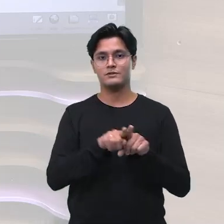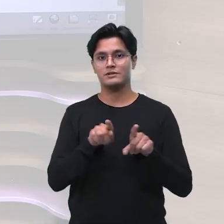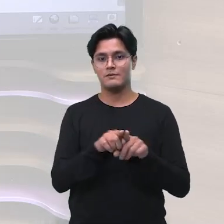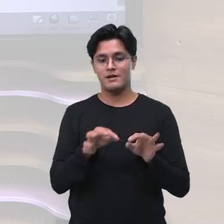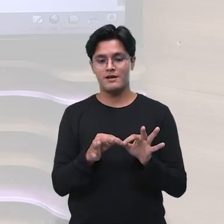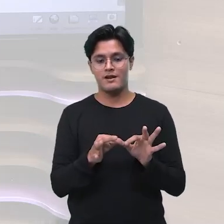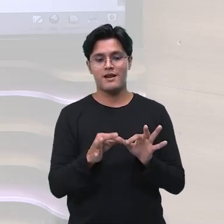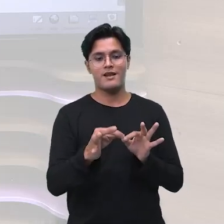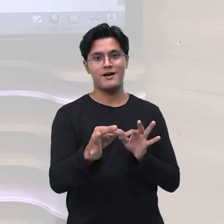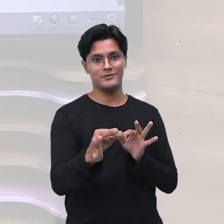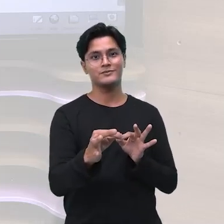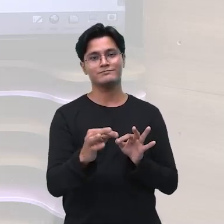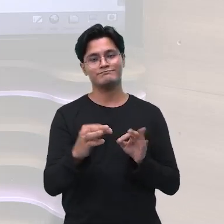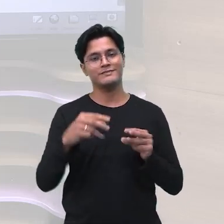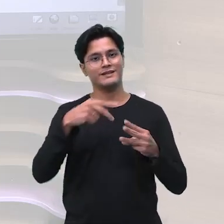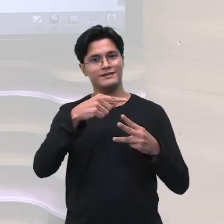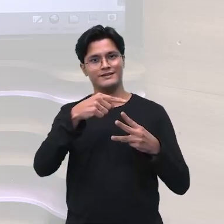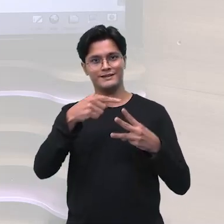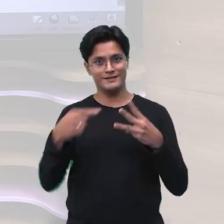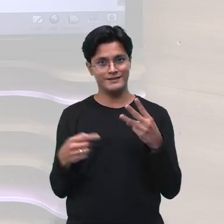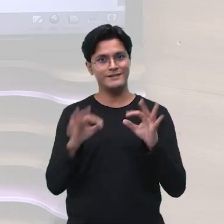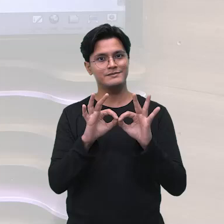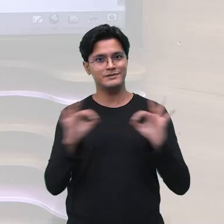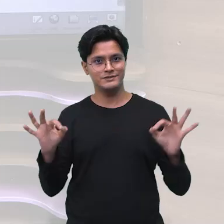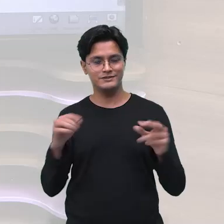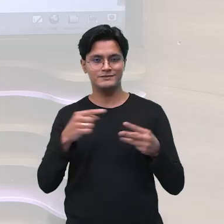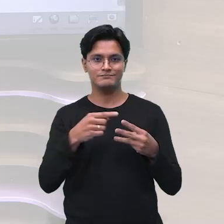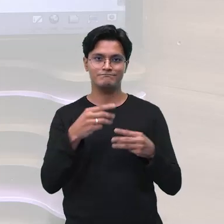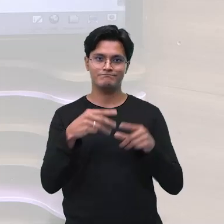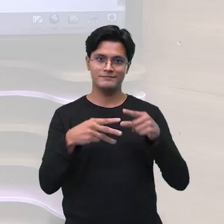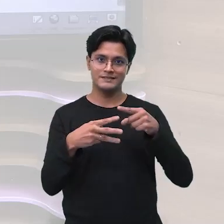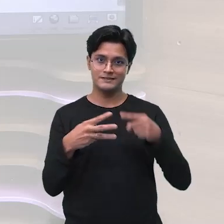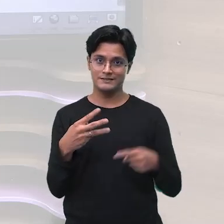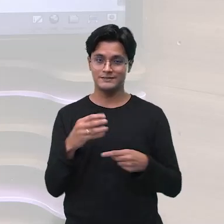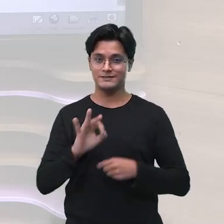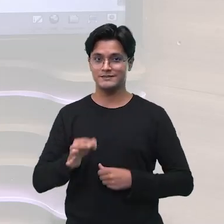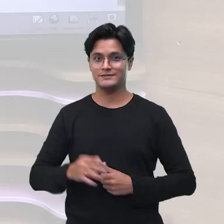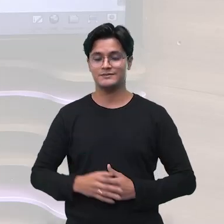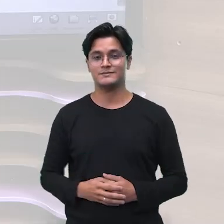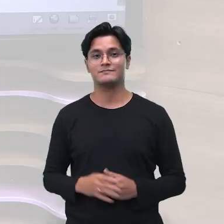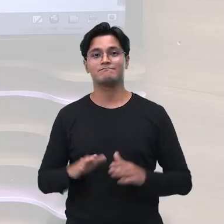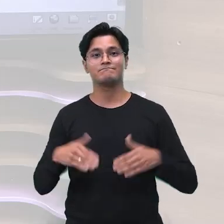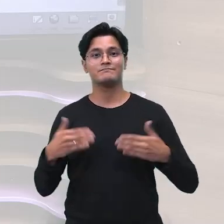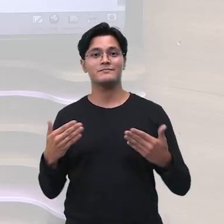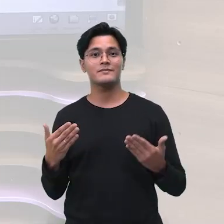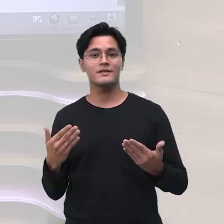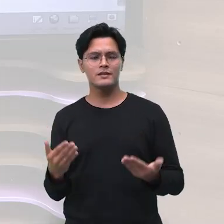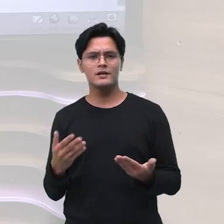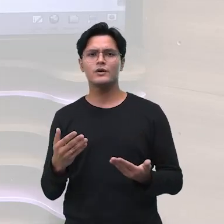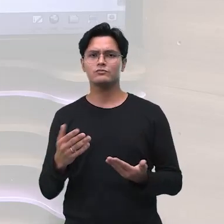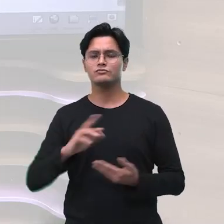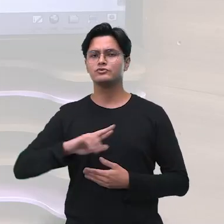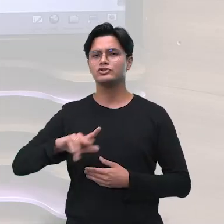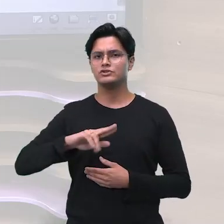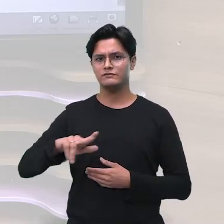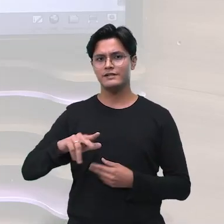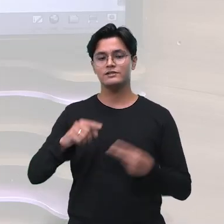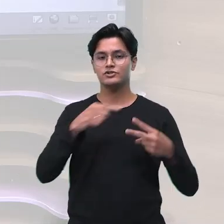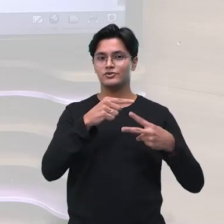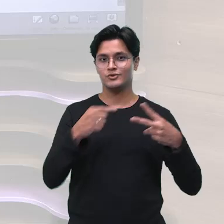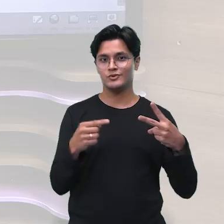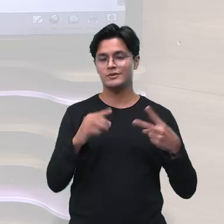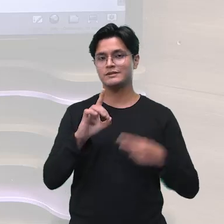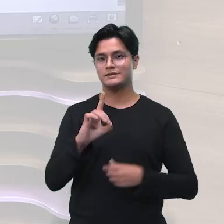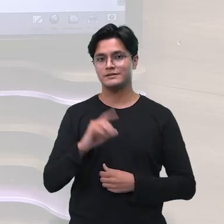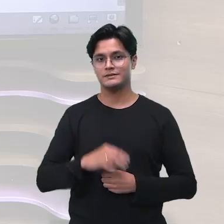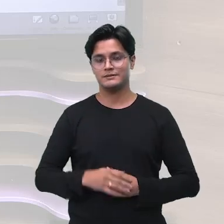por exemplo. Então, são 3 medidas, são 3 dimensões. Então, nesse caso, você não tem mais um objeto plano, você já